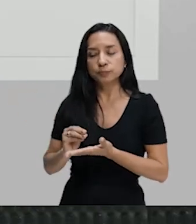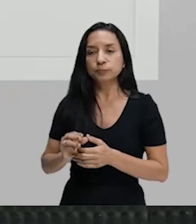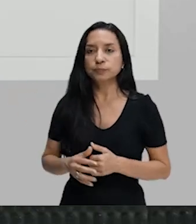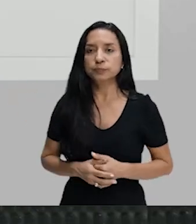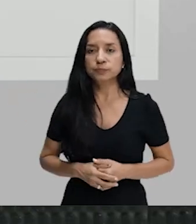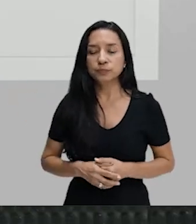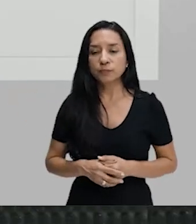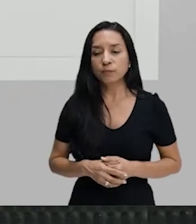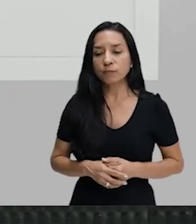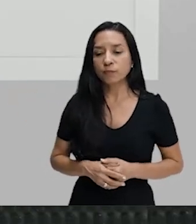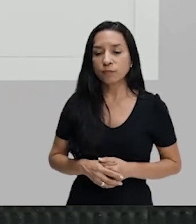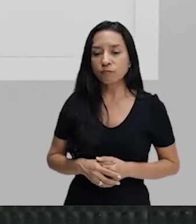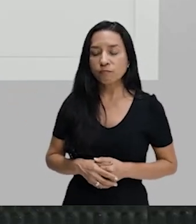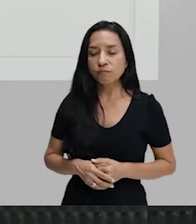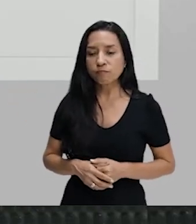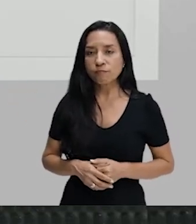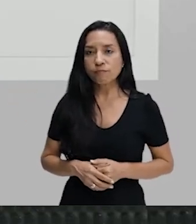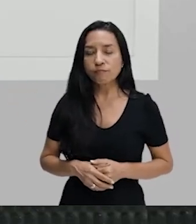anti-horário.